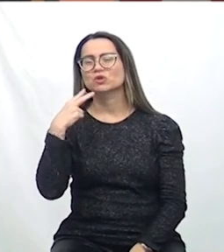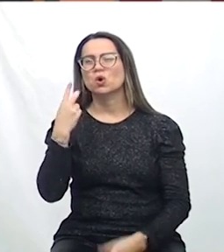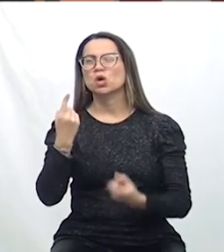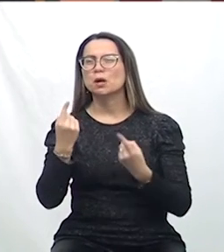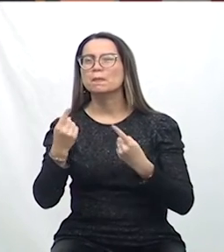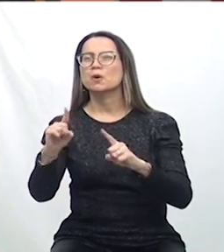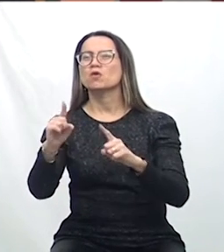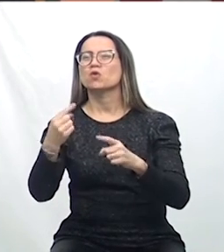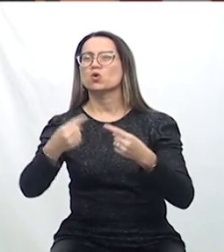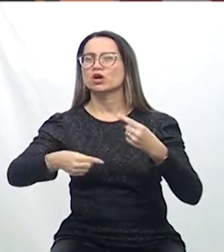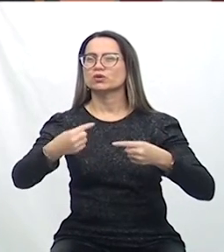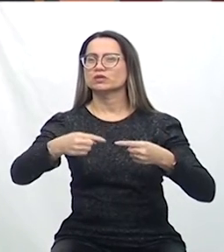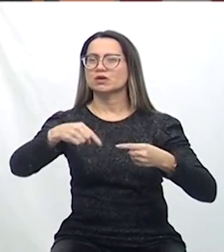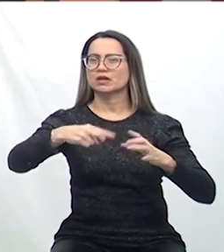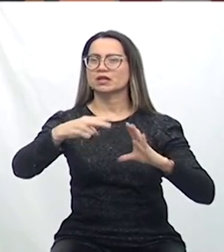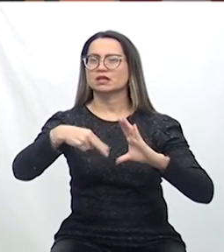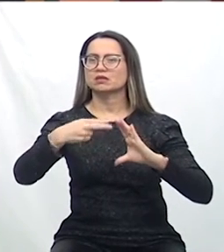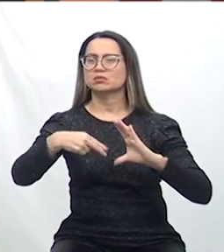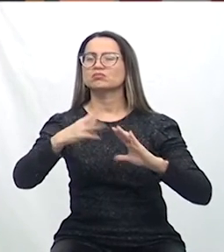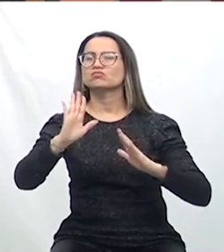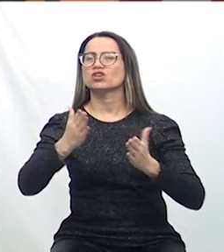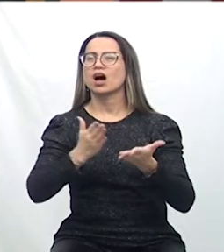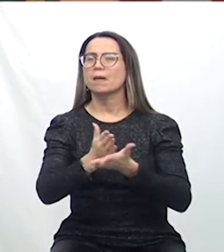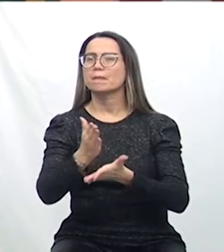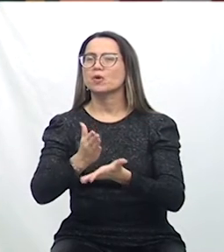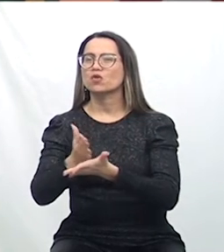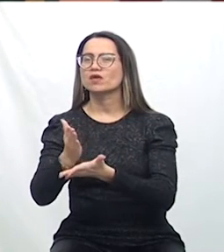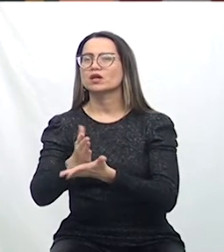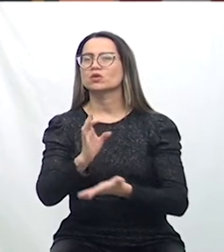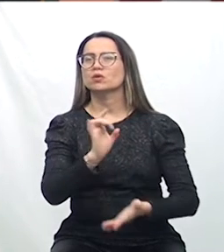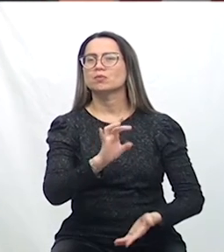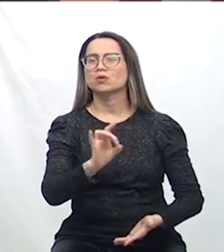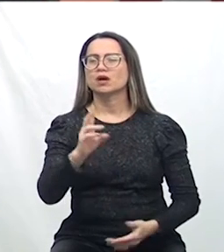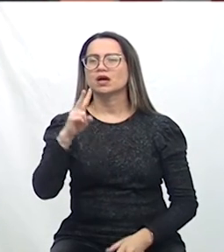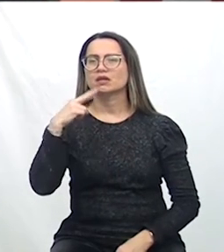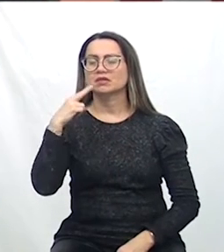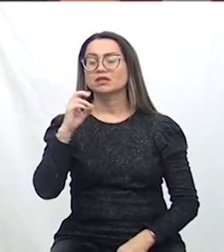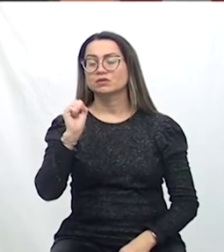de requerimento, aprovado por todos os vereadores, né? E,